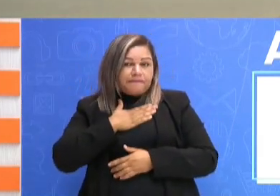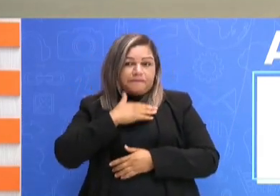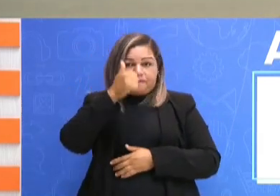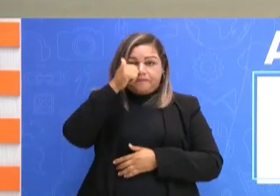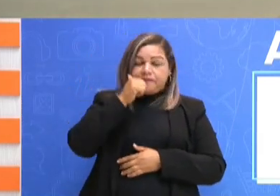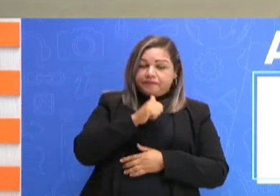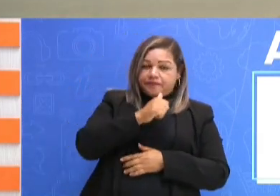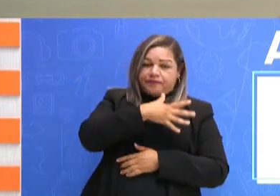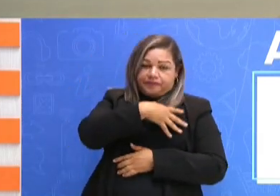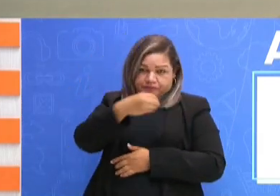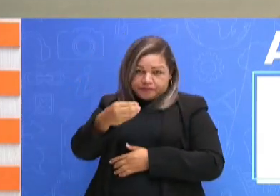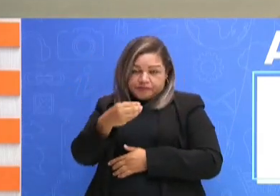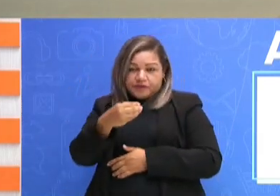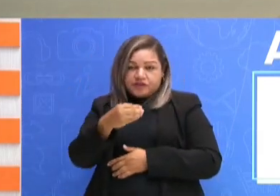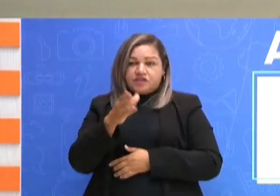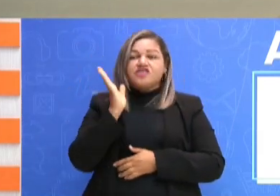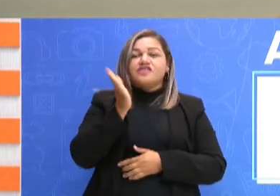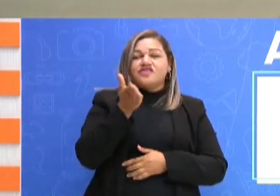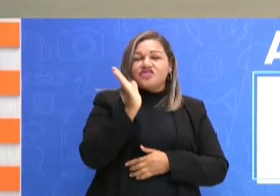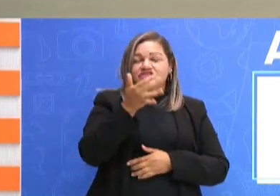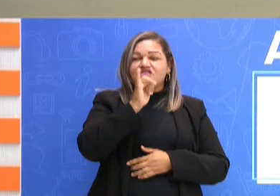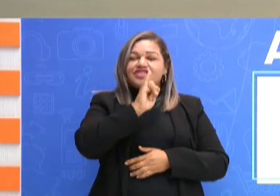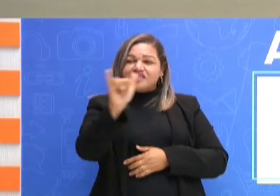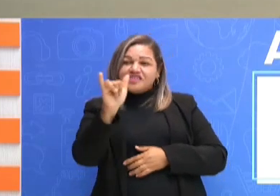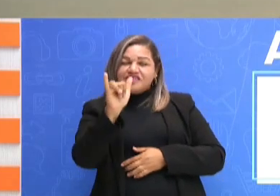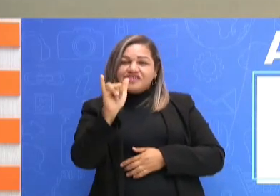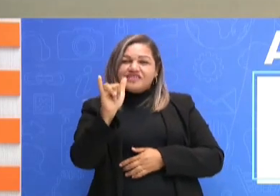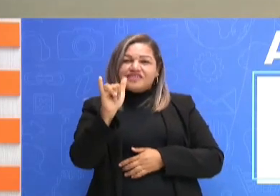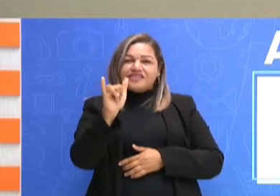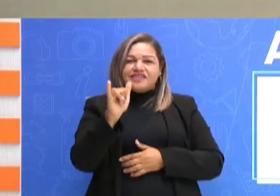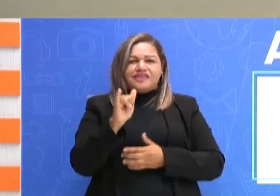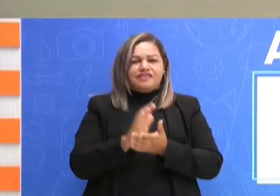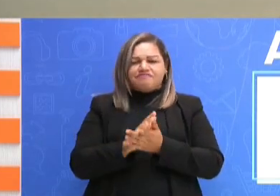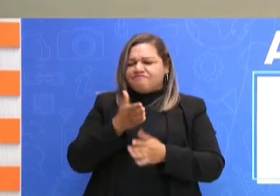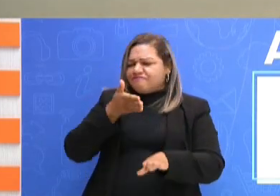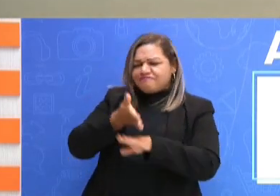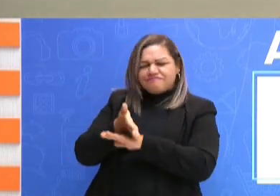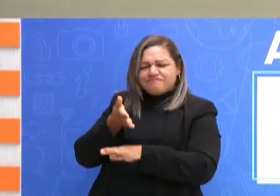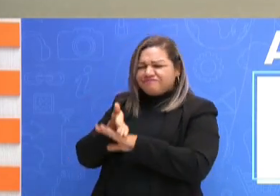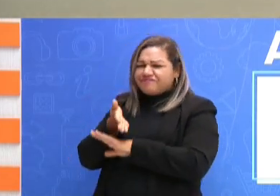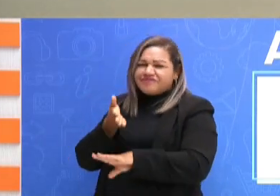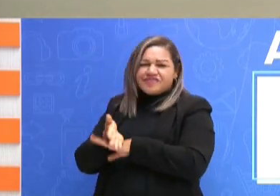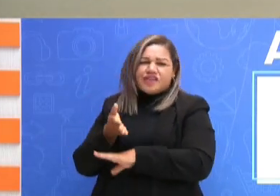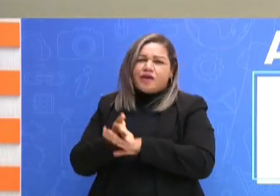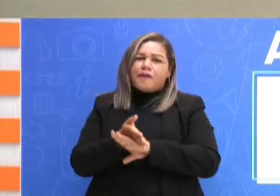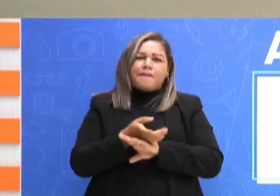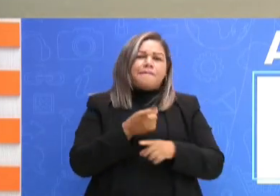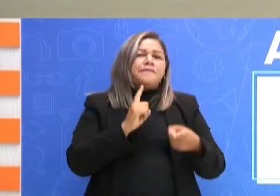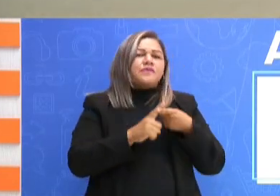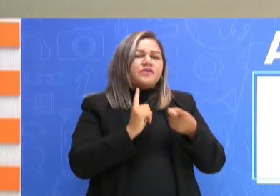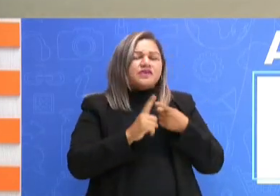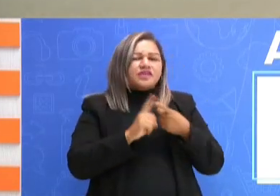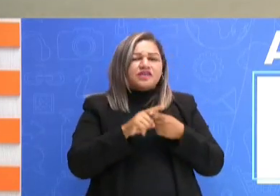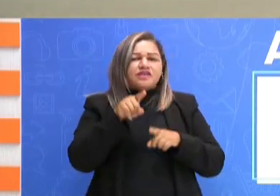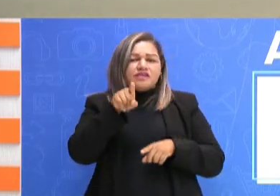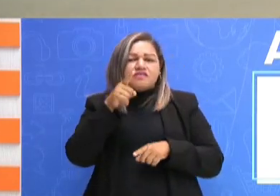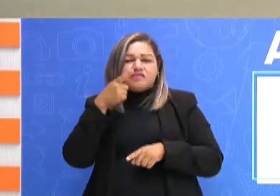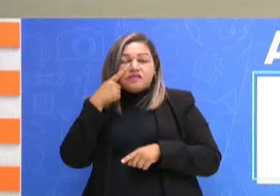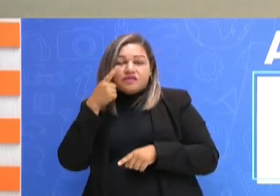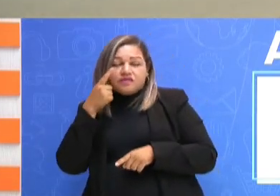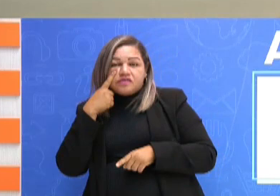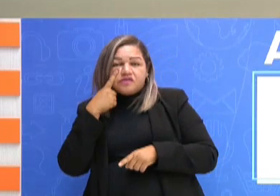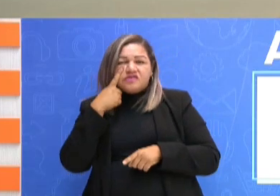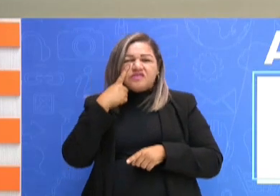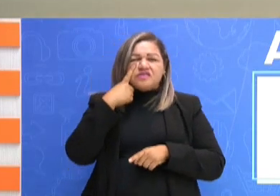é Amanda Gentil, já dizia para mim não entrar nesse caminho, porque o que ela teria visto é que